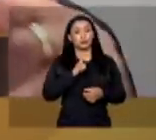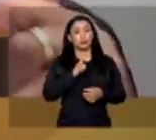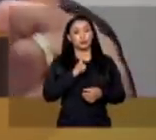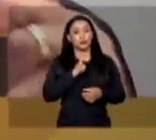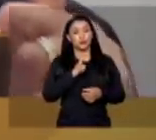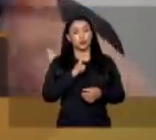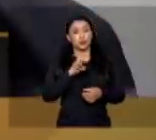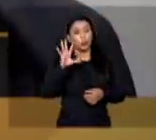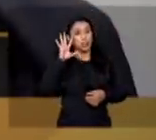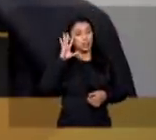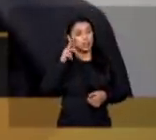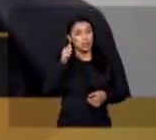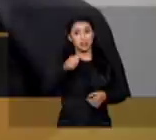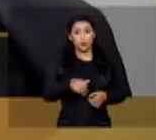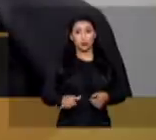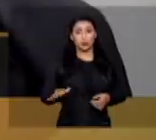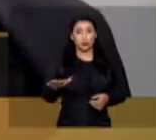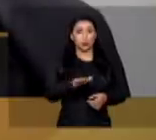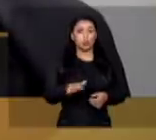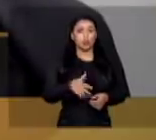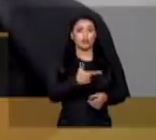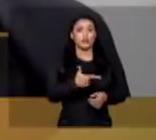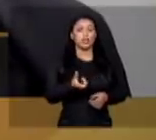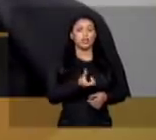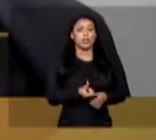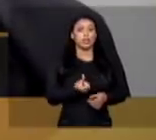sentença absolutória, publicada em